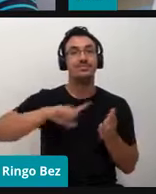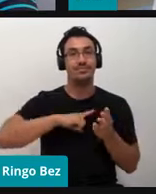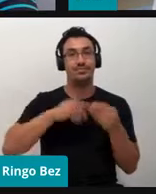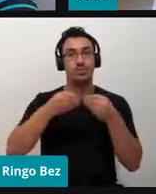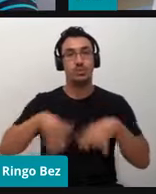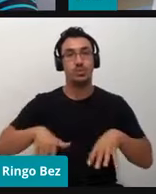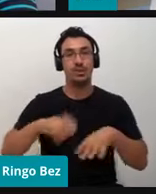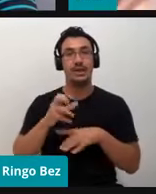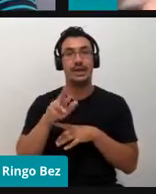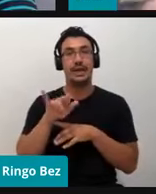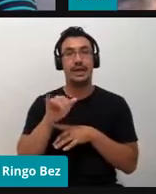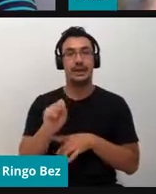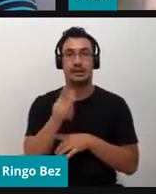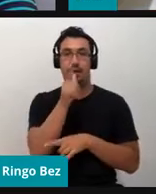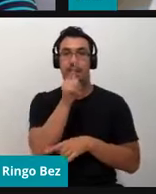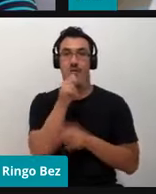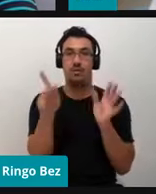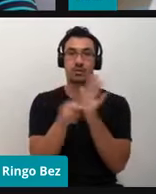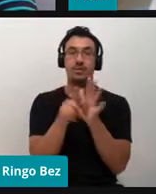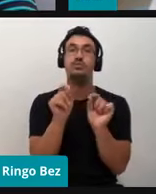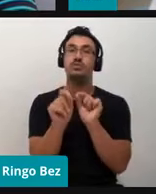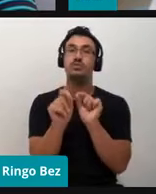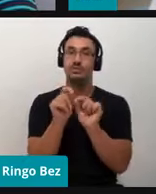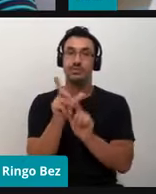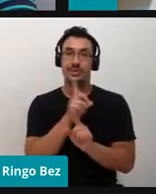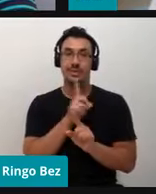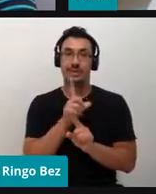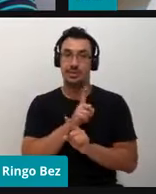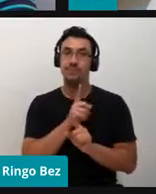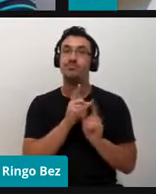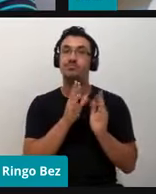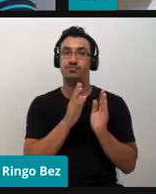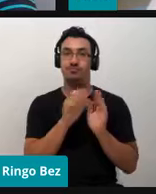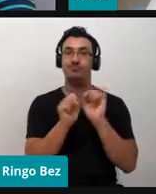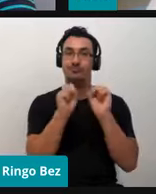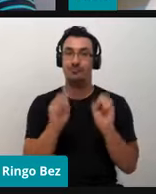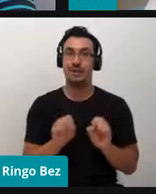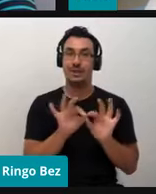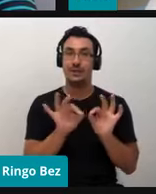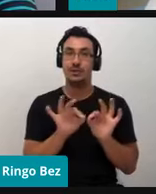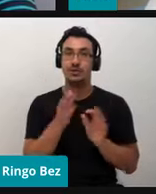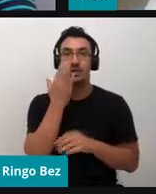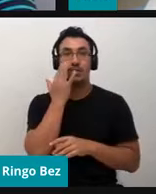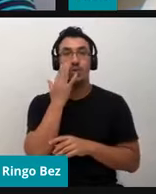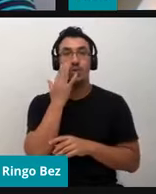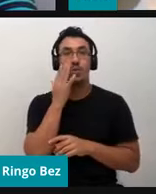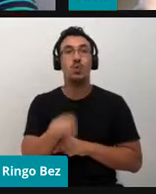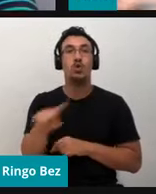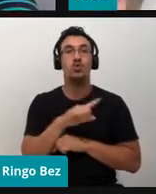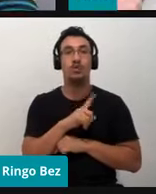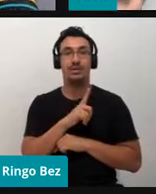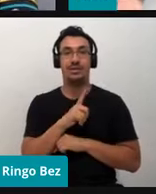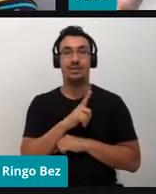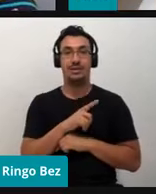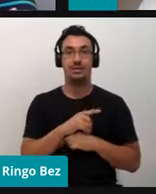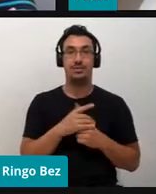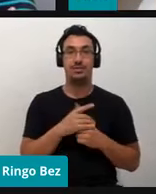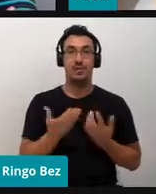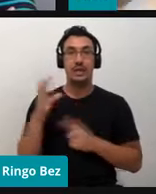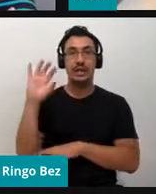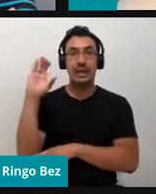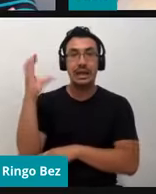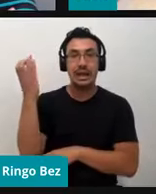crise hídrica, elas são sistêmicas. Né? Se por um lado nós temos assim o clima mais